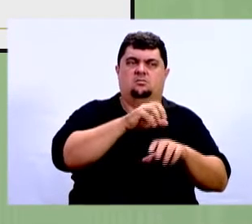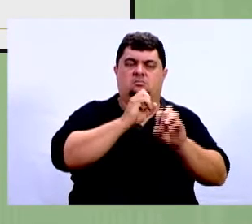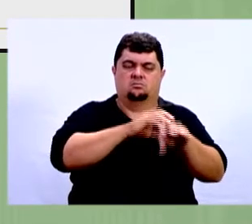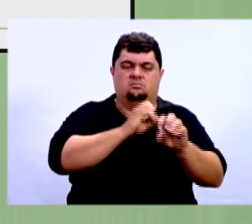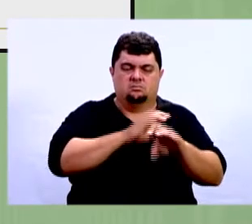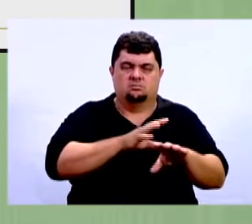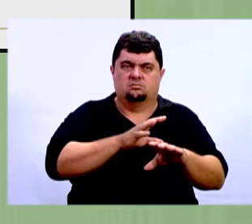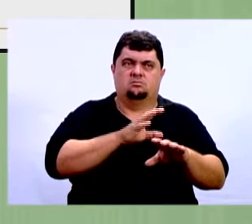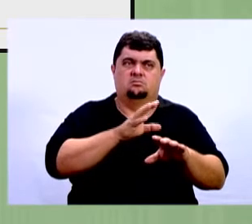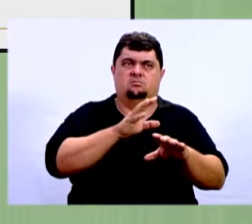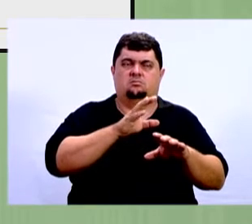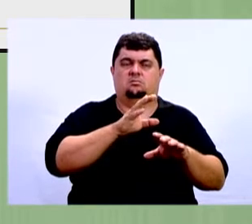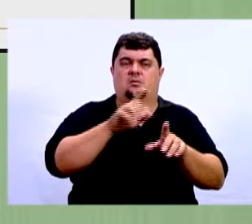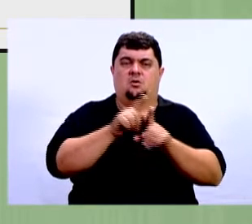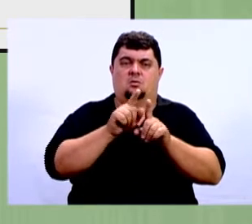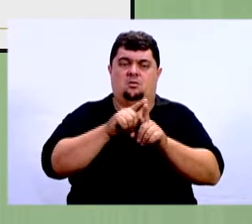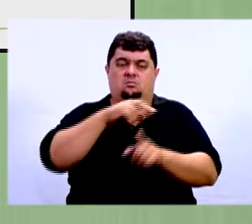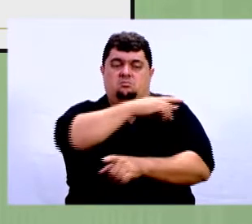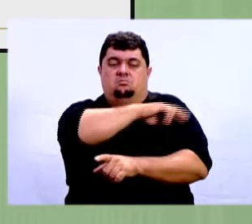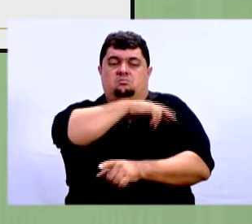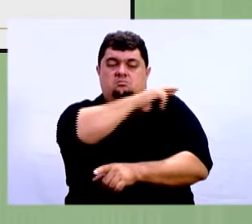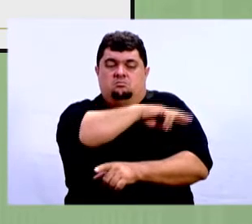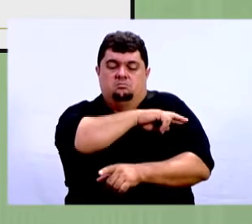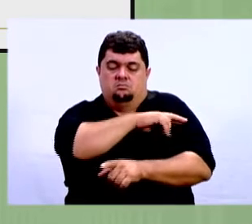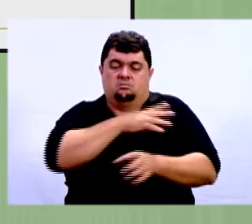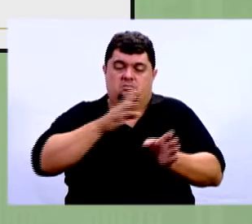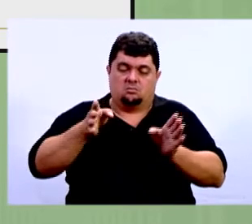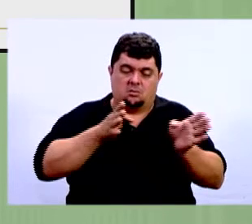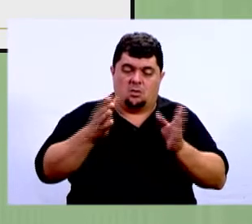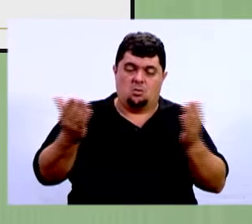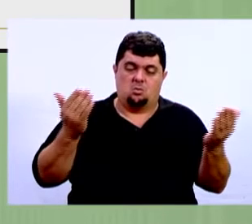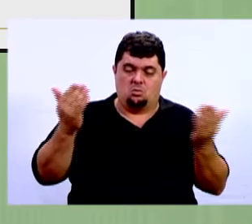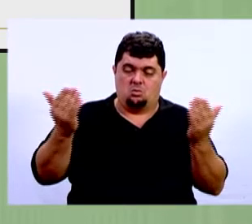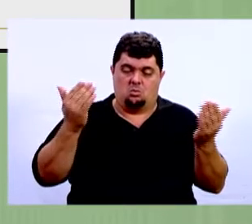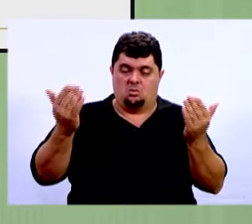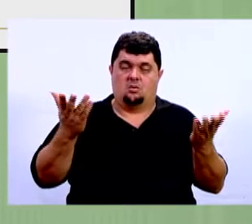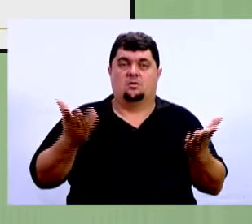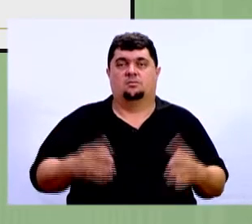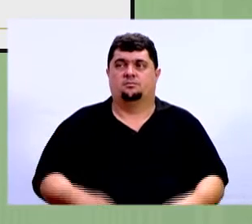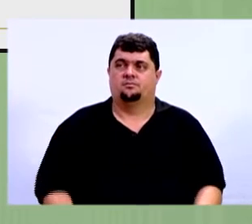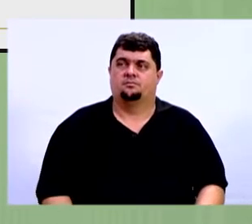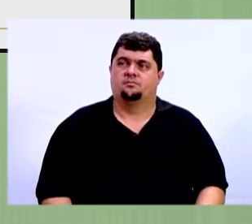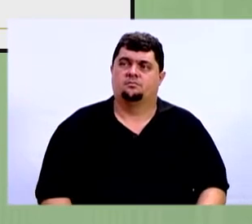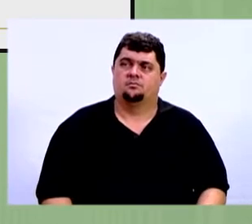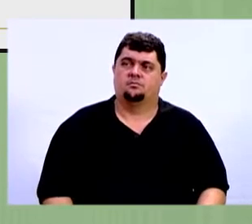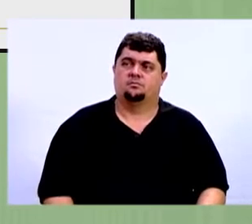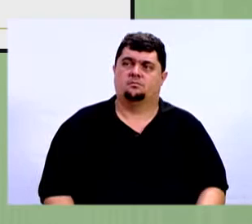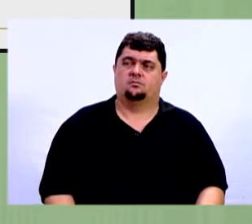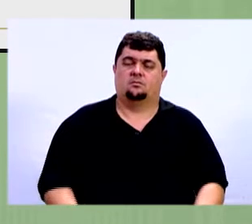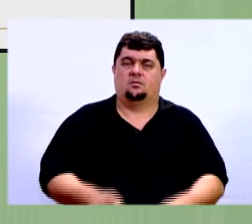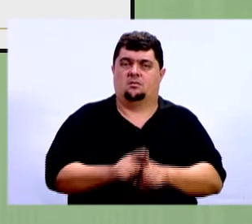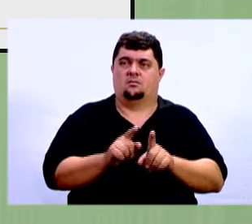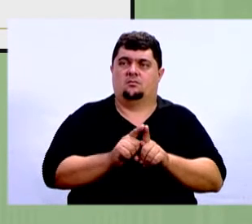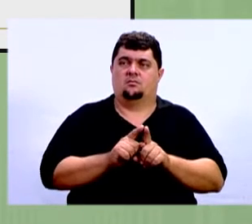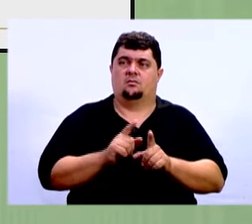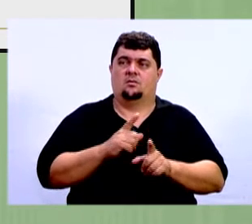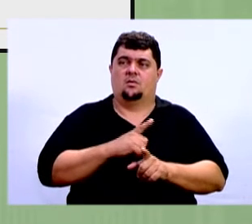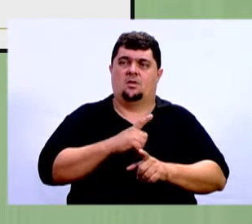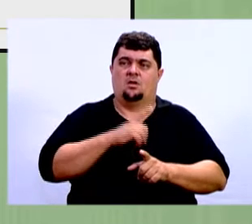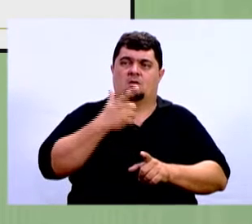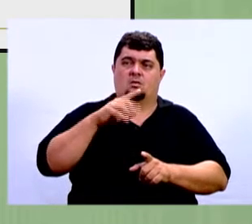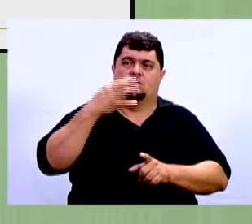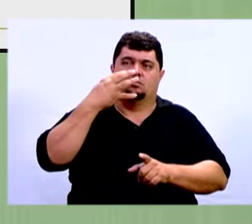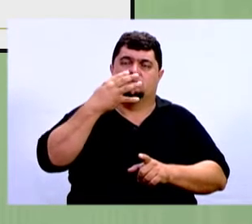ensino regular. E aí você fazer uma análise, ou seja, fazer um experimento disso. pesquisas operacionais. Vamos ver